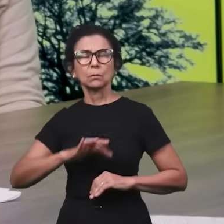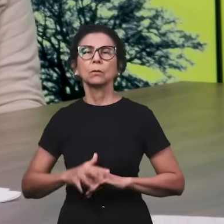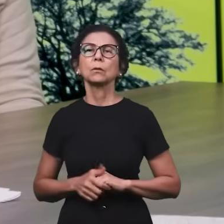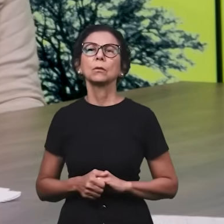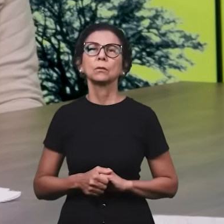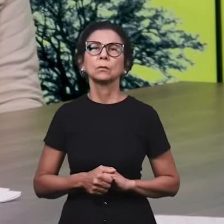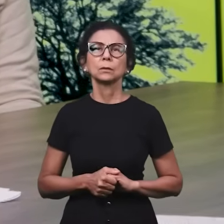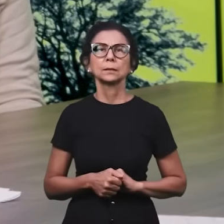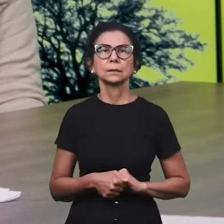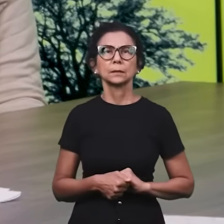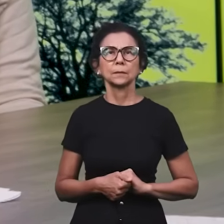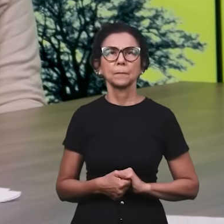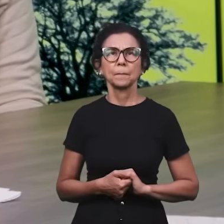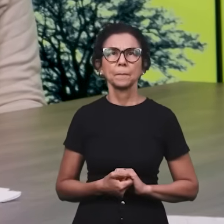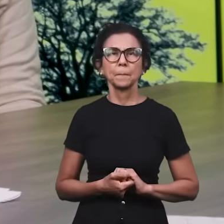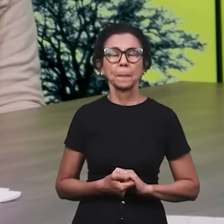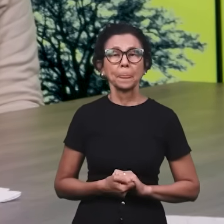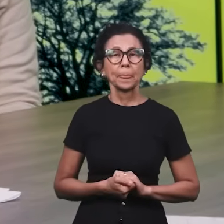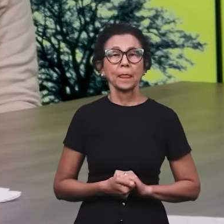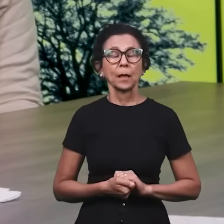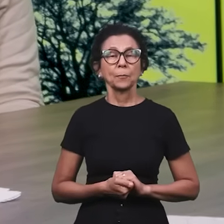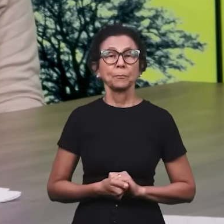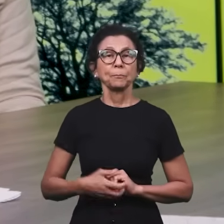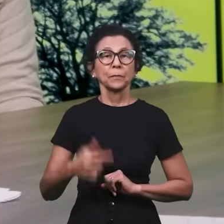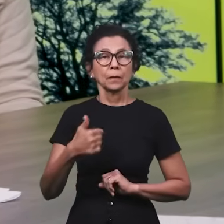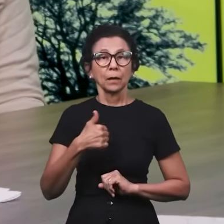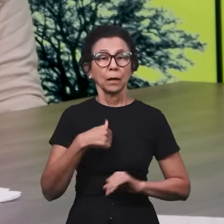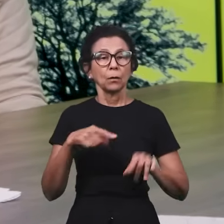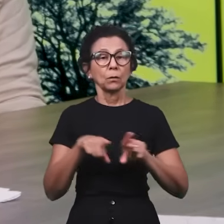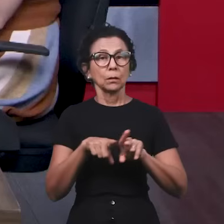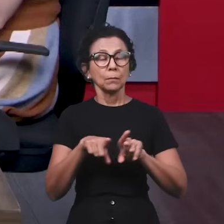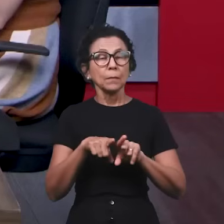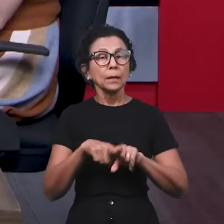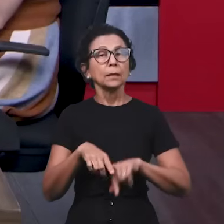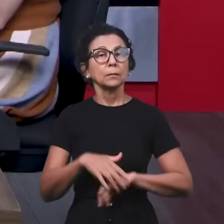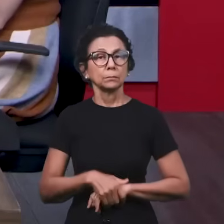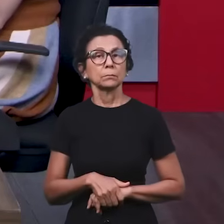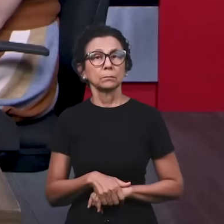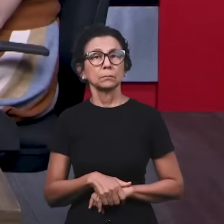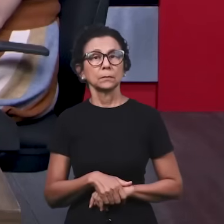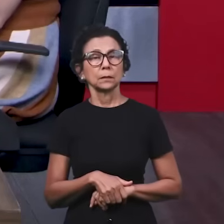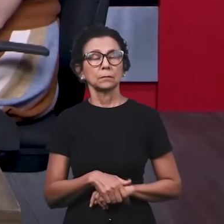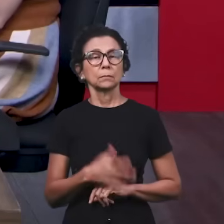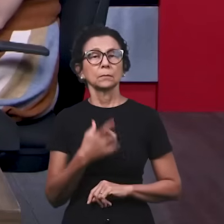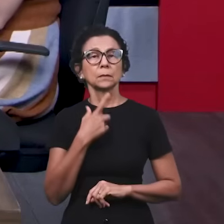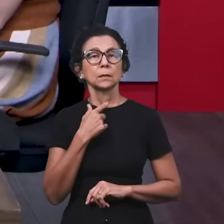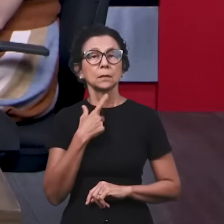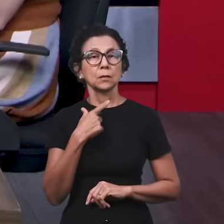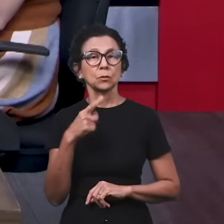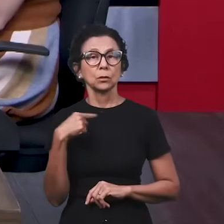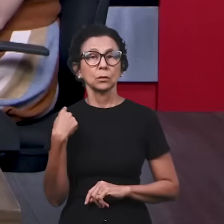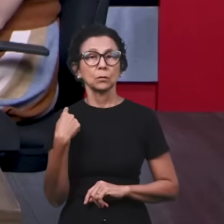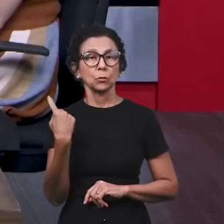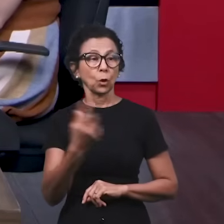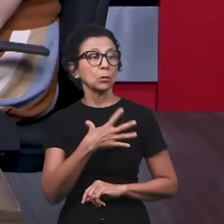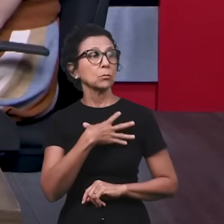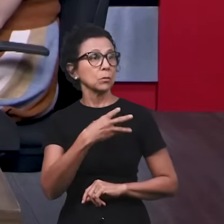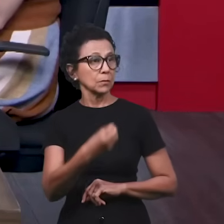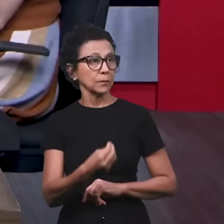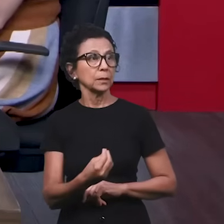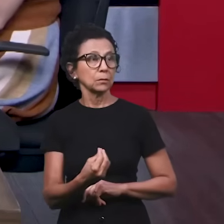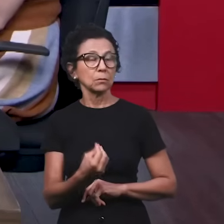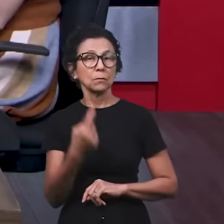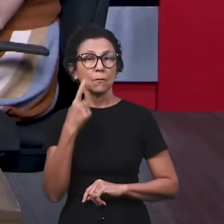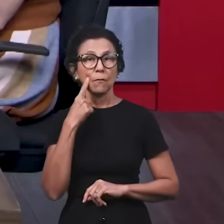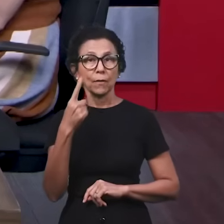né, valente e de ensino. Eu via nela, e hoje eu quero que os meus filhos também tenham a nós como